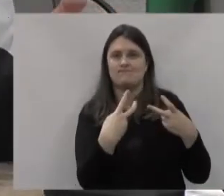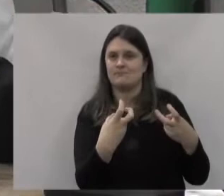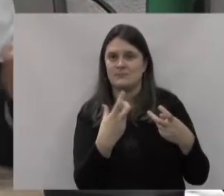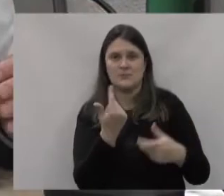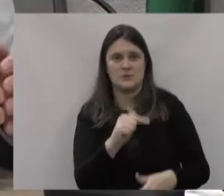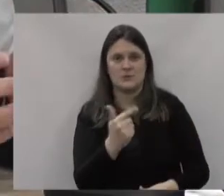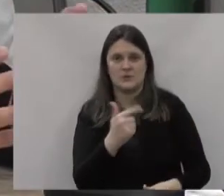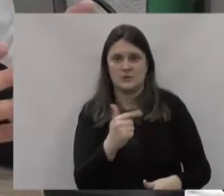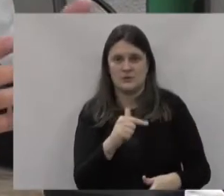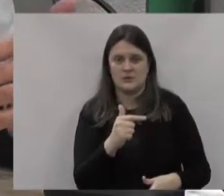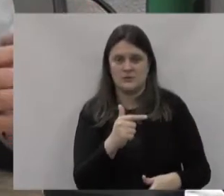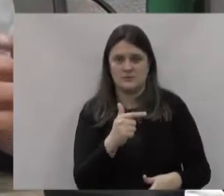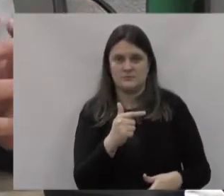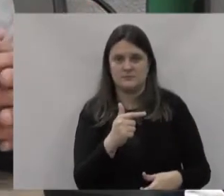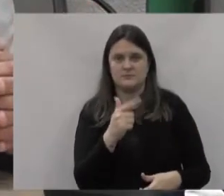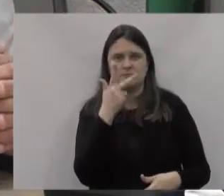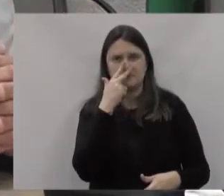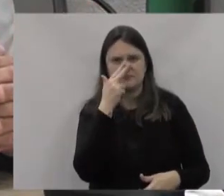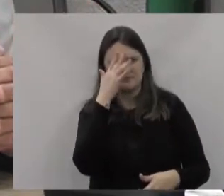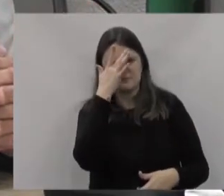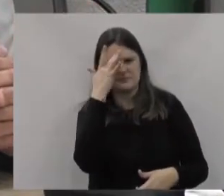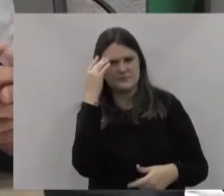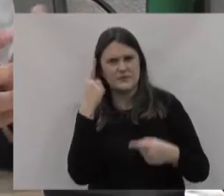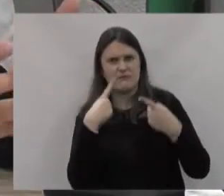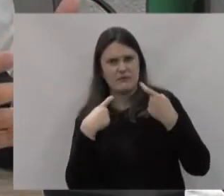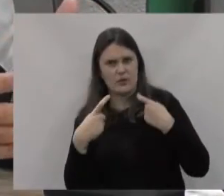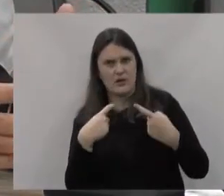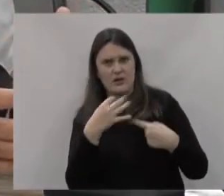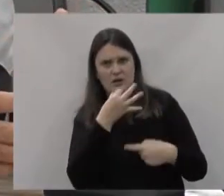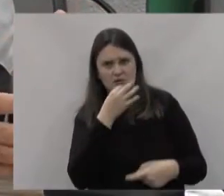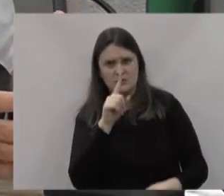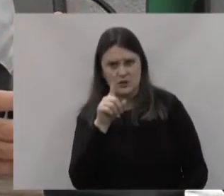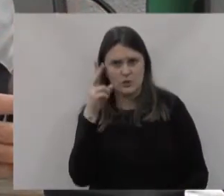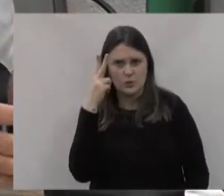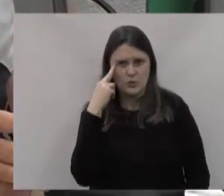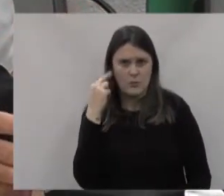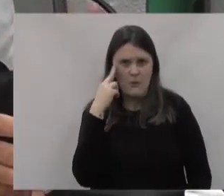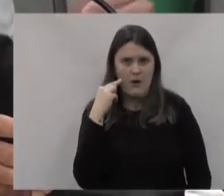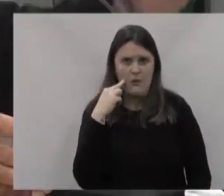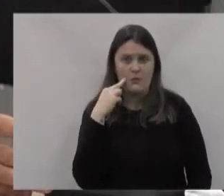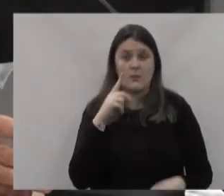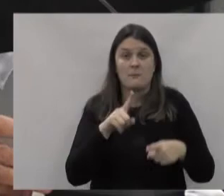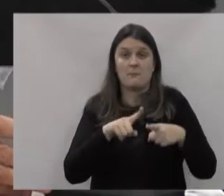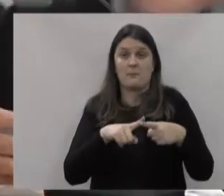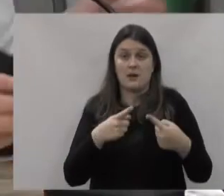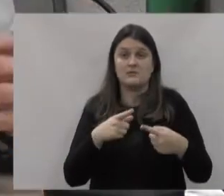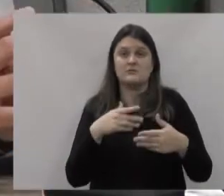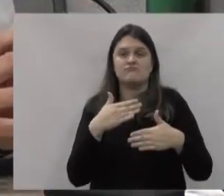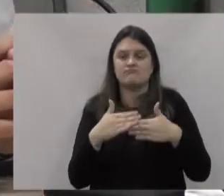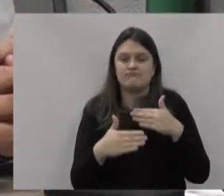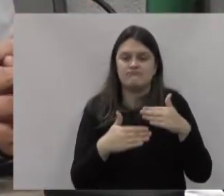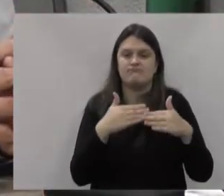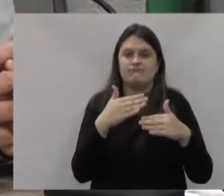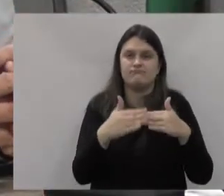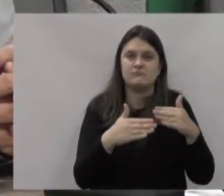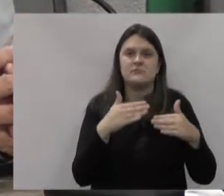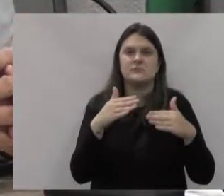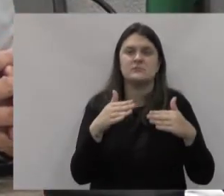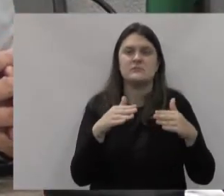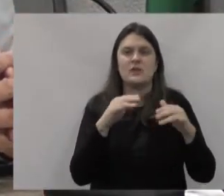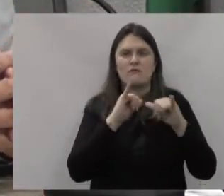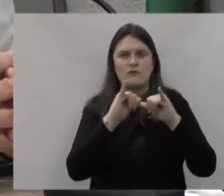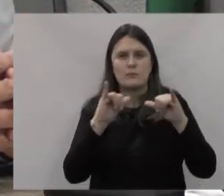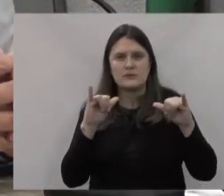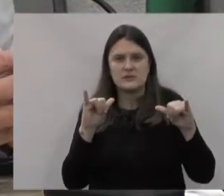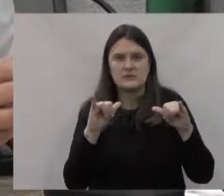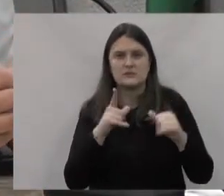esposa, ou as pessoas agredidas, acham que aquilo é normal. Mas, quando elas vão tendo essas informações que